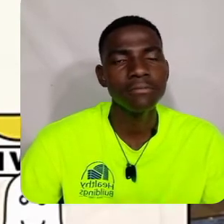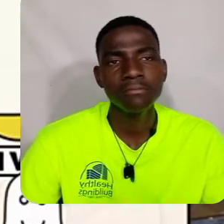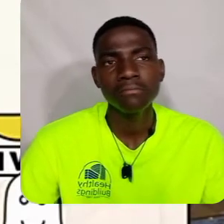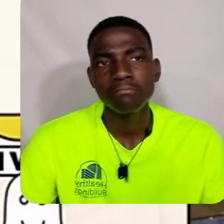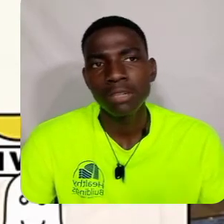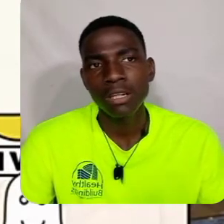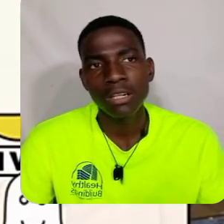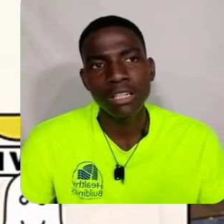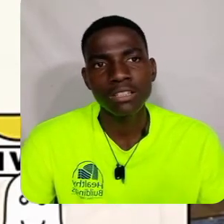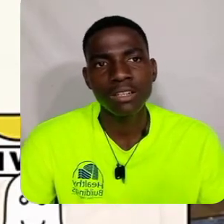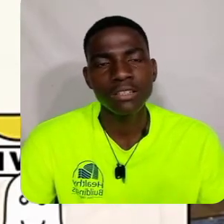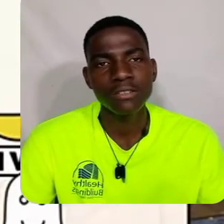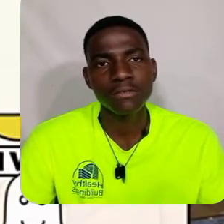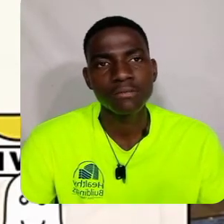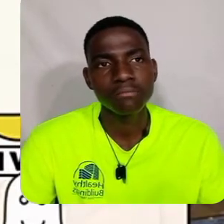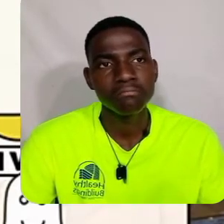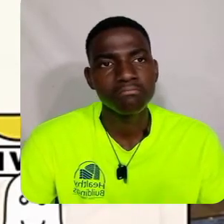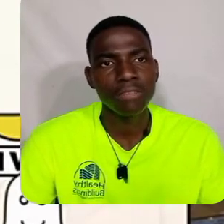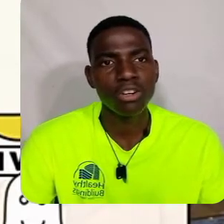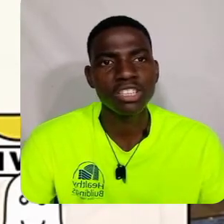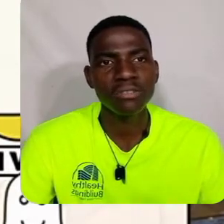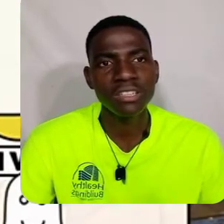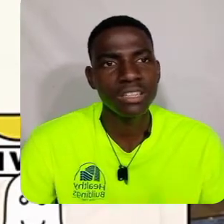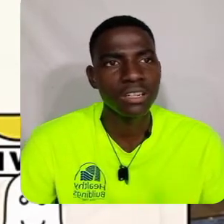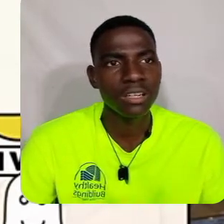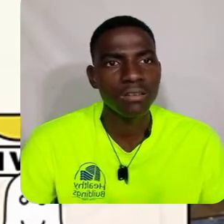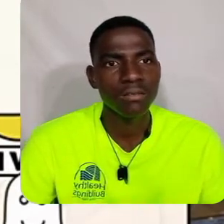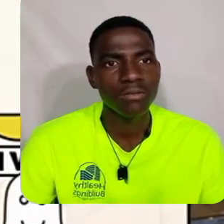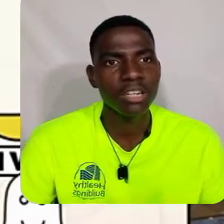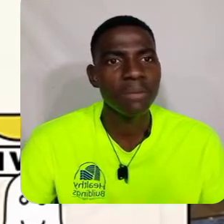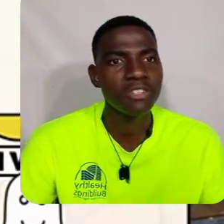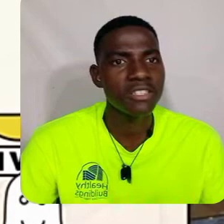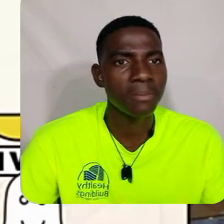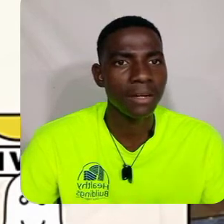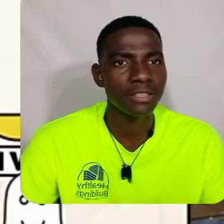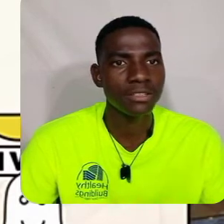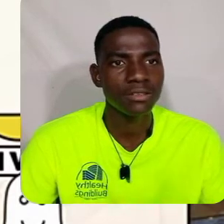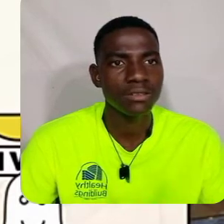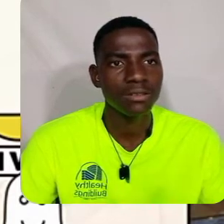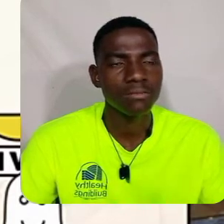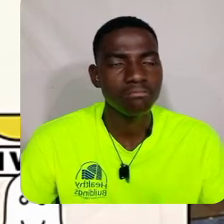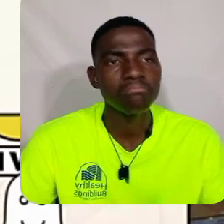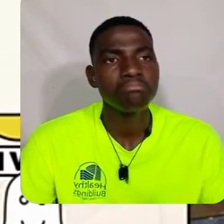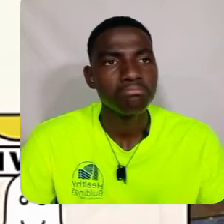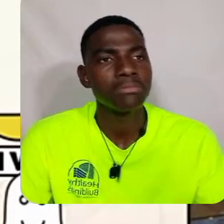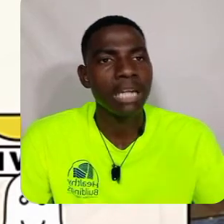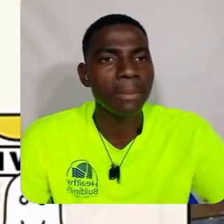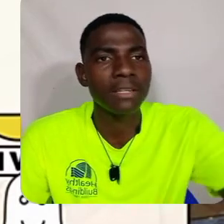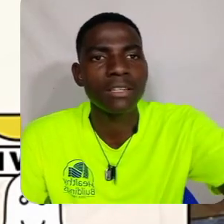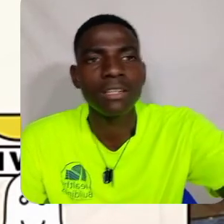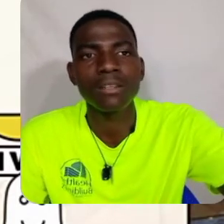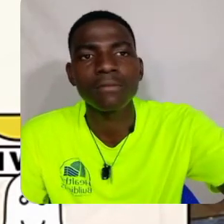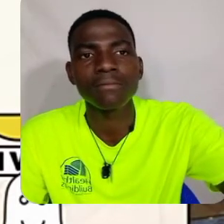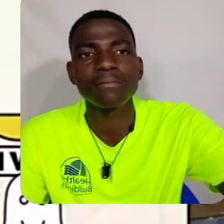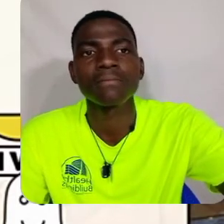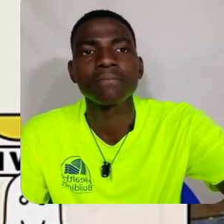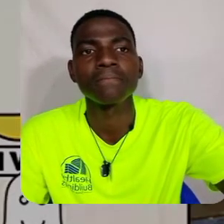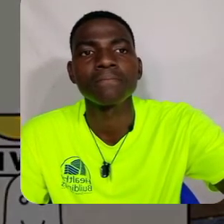executivo e legislativo. Uma coisa eu tenho que entender. O que é municipais? Dá para